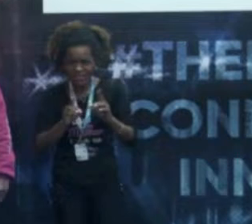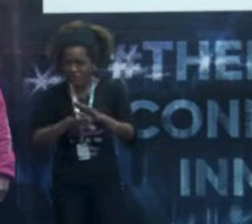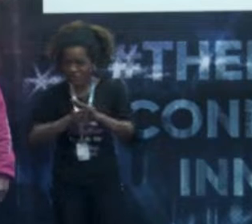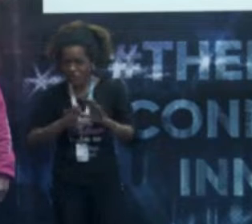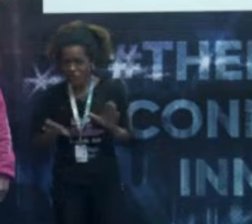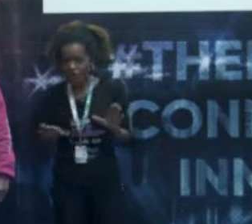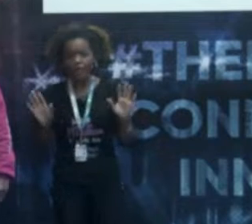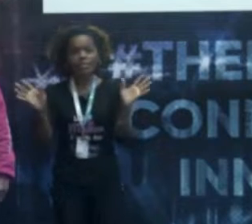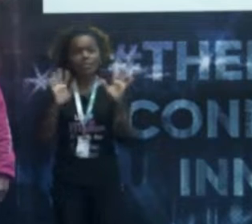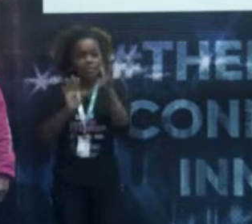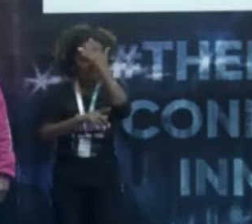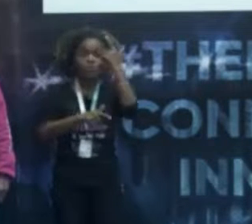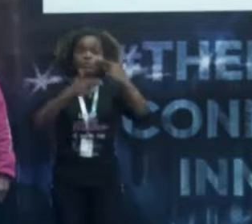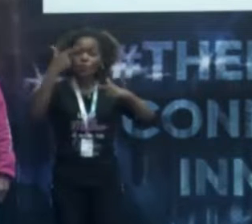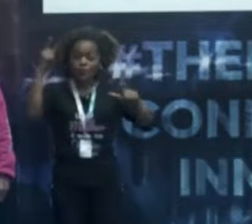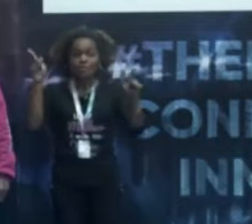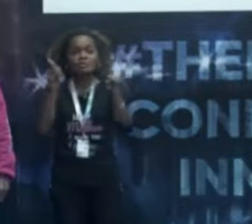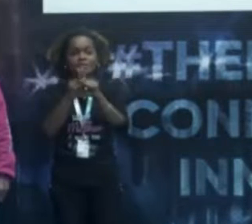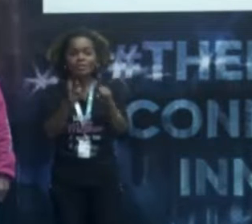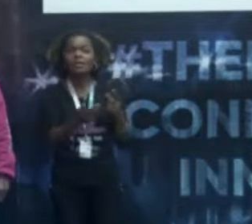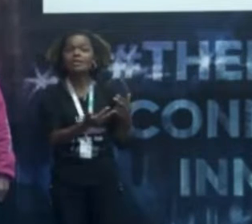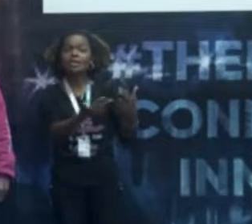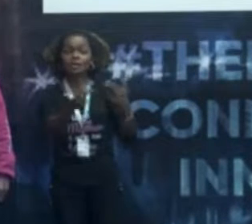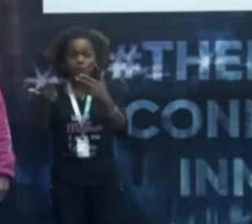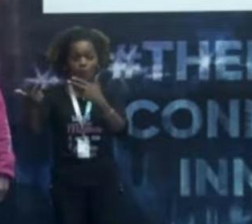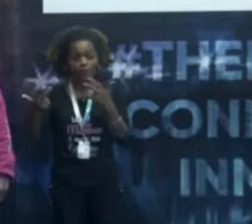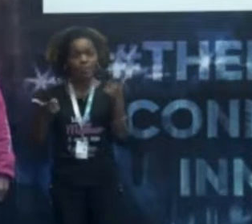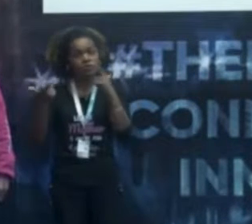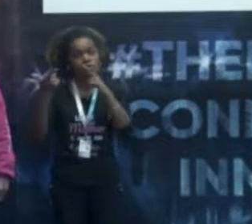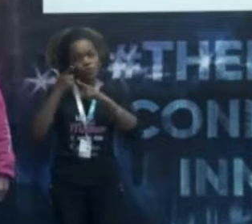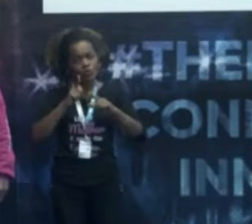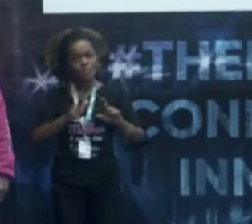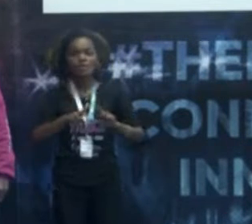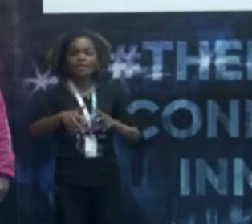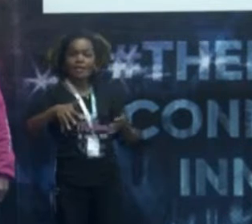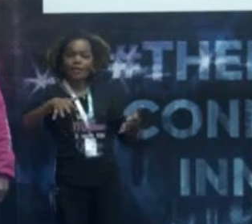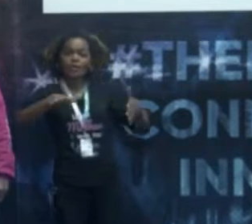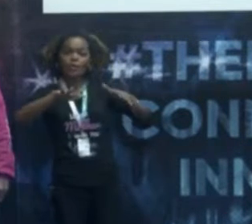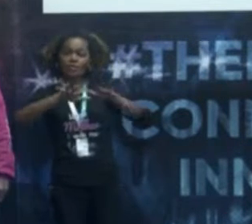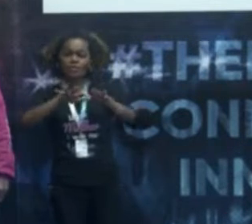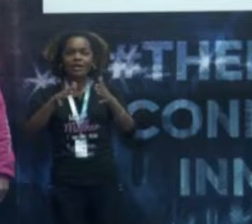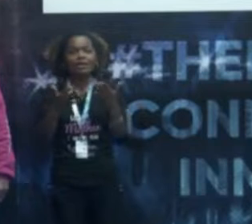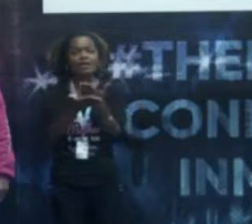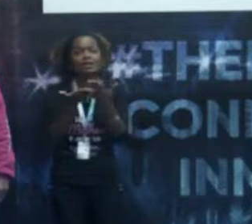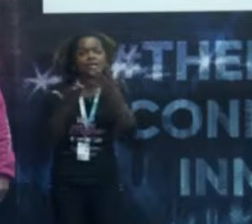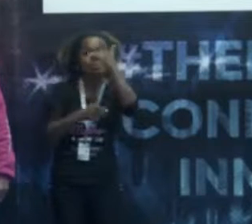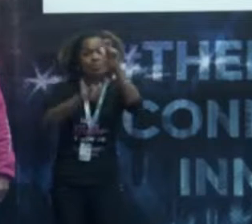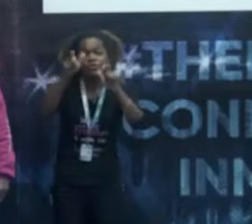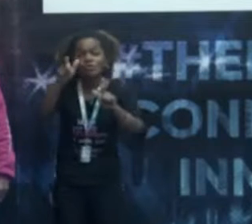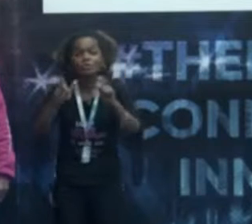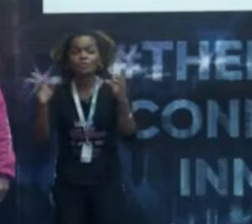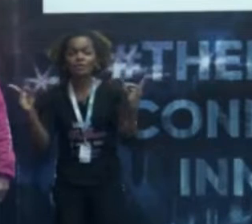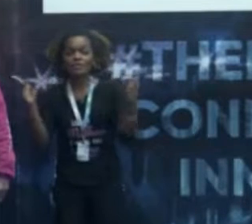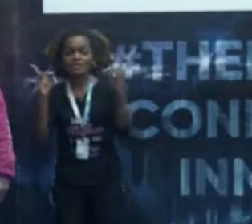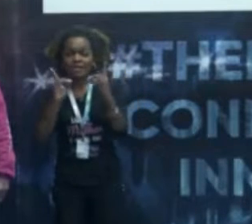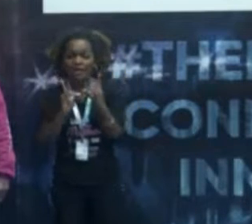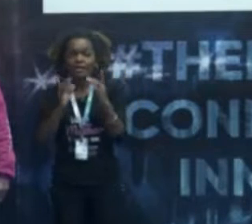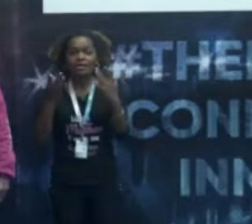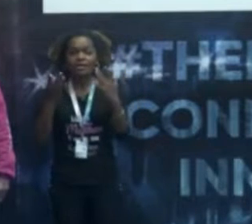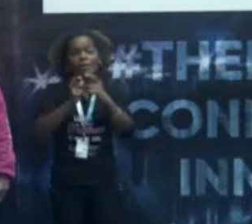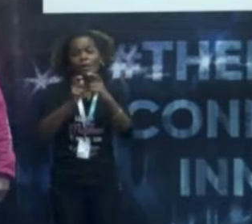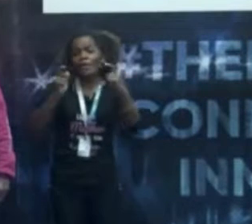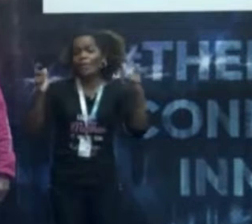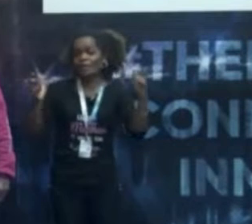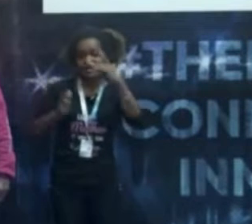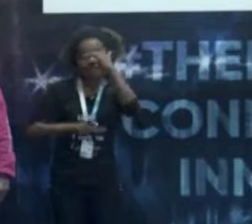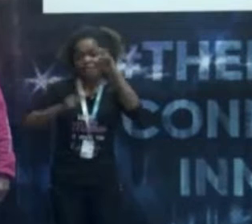deficiência também, porque grande parte do veículo para a gente conseguir a nossa inclusão está na mão de pessoas sem deficiência, que na grande maioria das vezes são as pessoas que estão